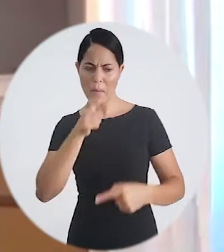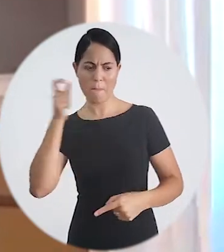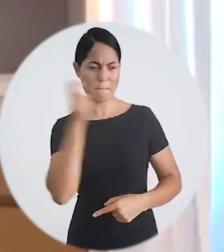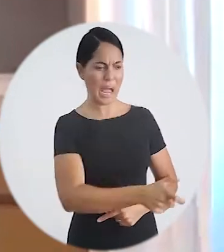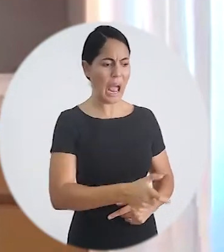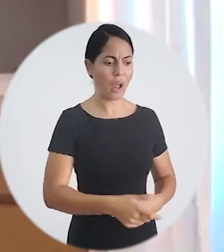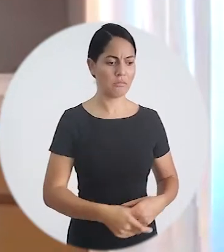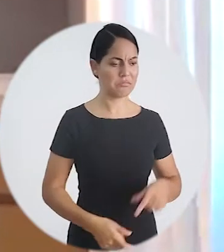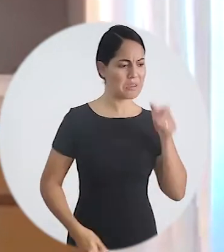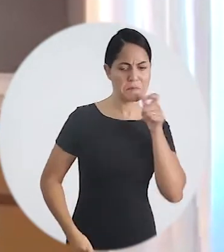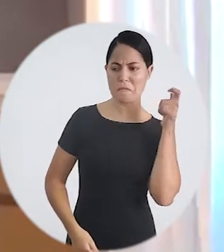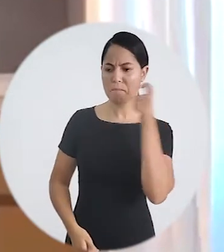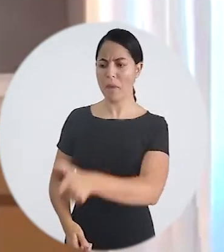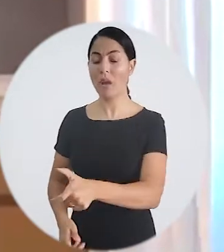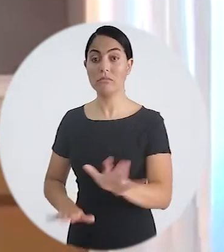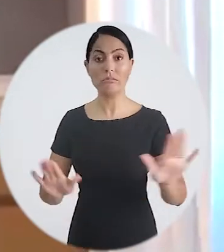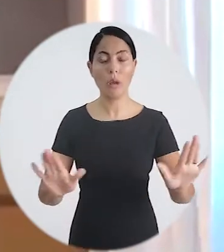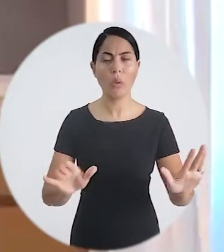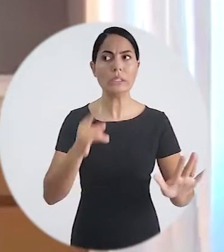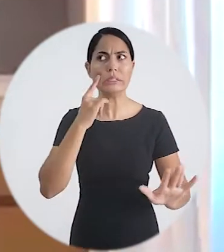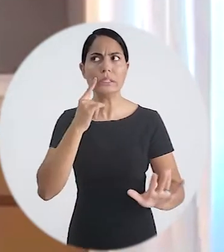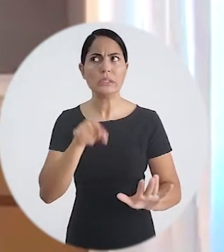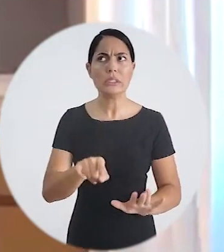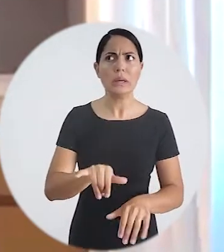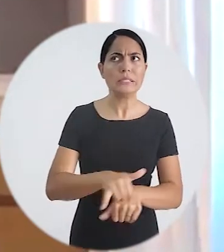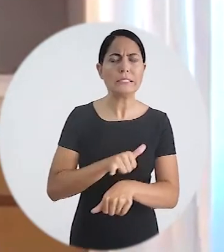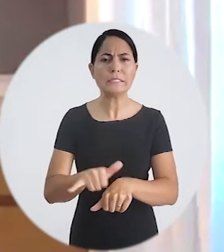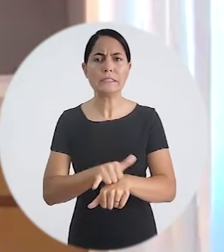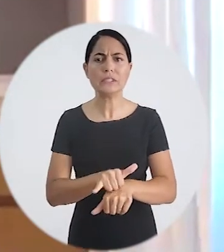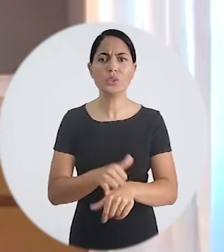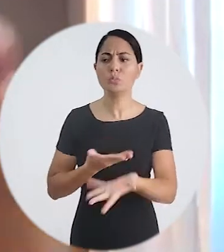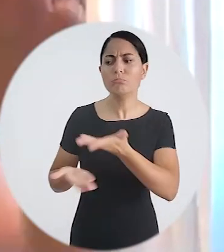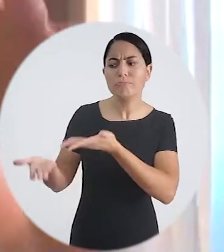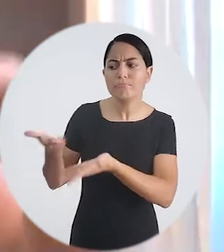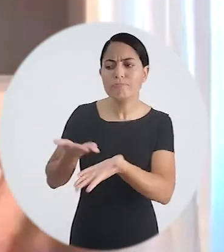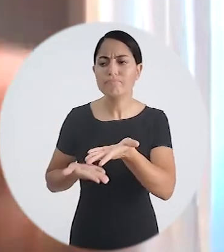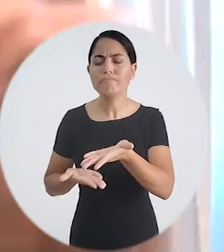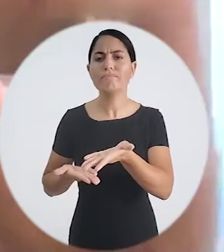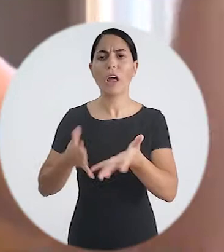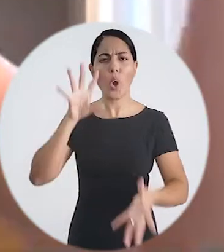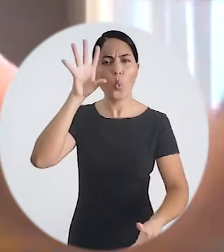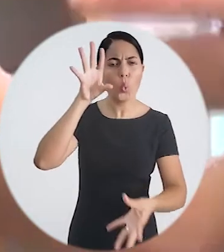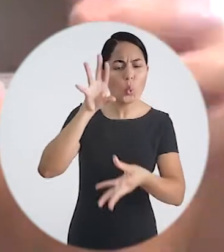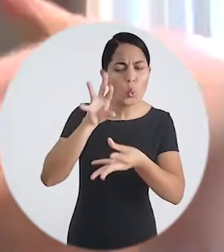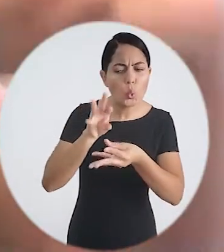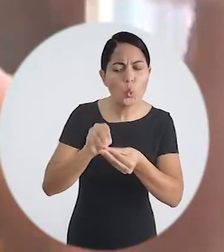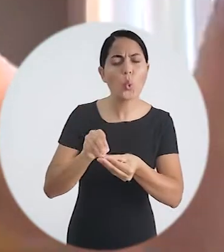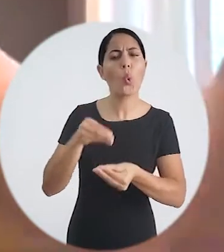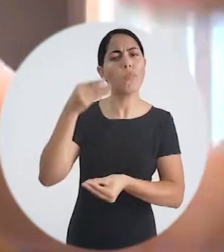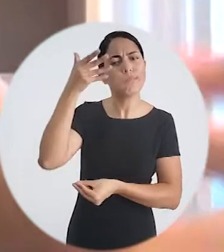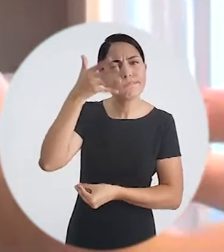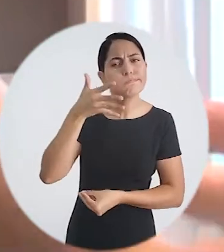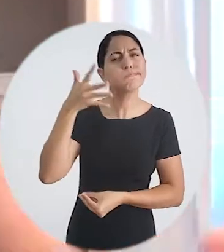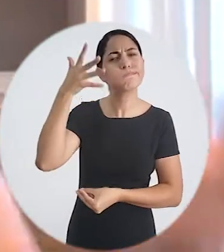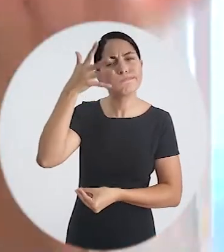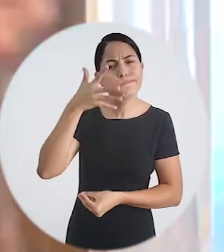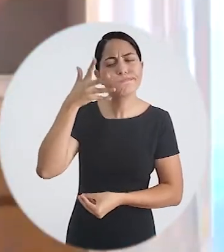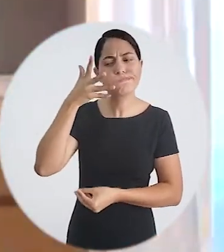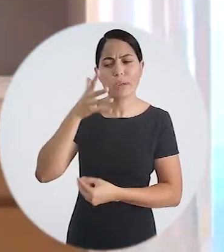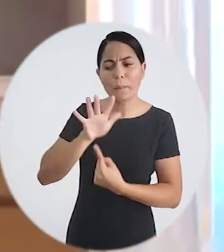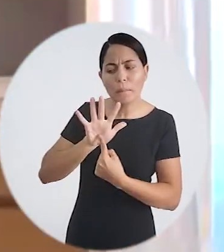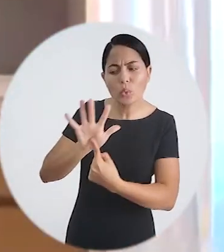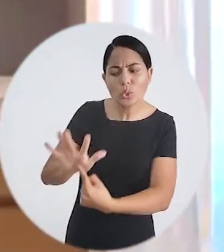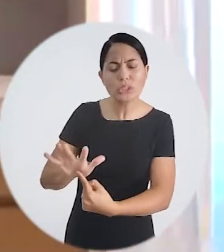mesa uma acusação, ele vai tentar entender qual é a preocupação que está por trás. E aí ele traz um resumo, uma fala, né,